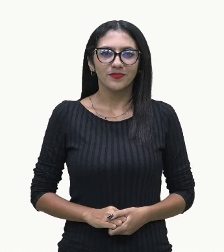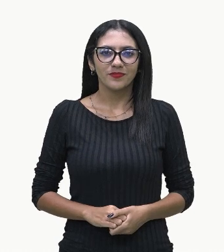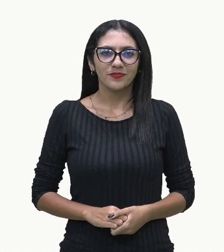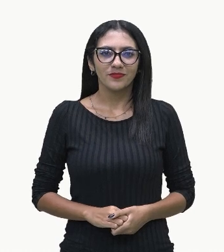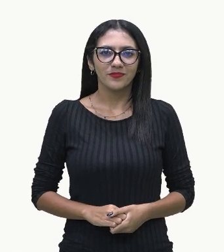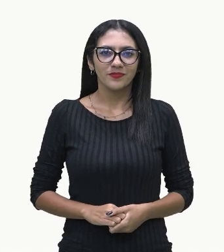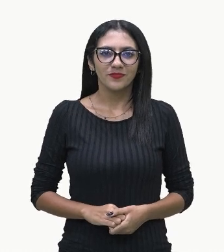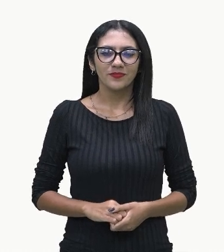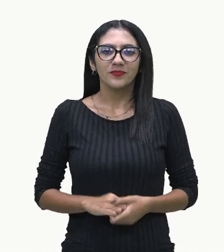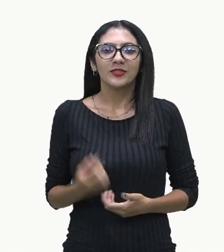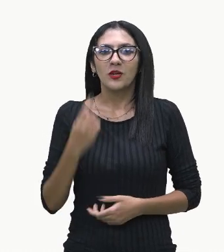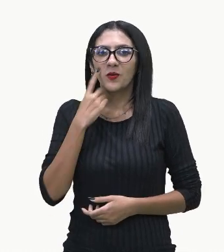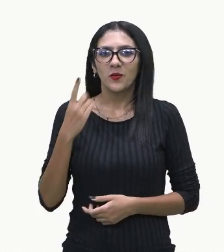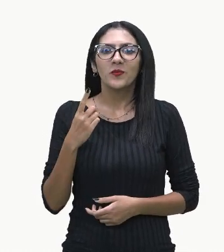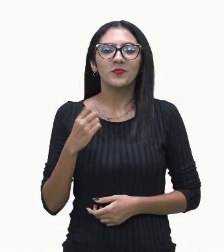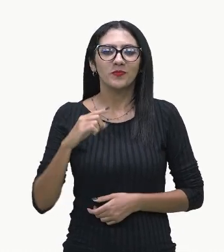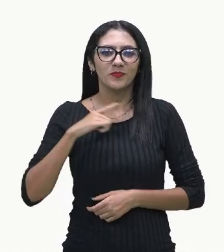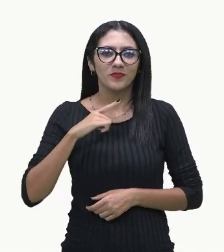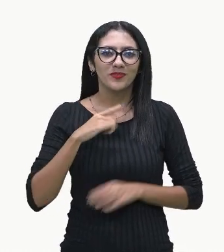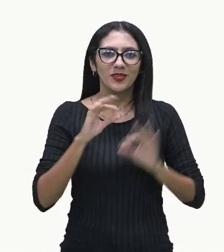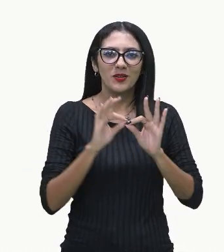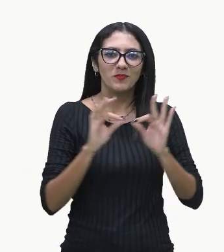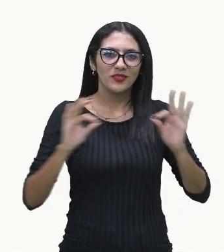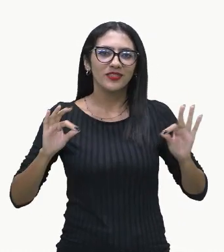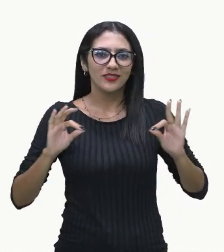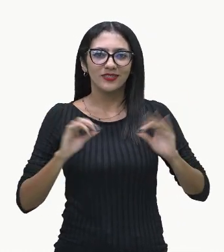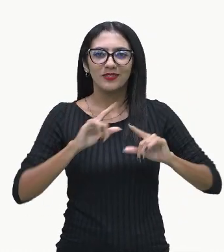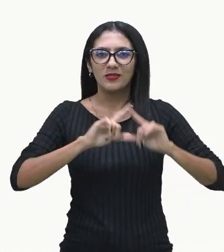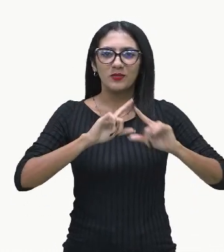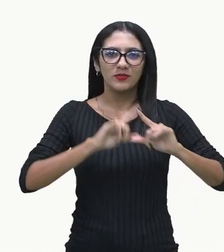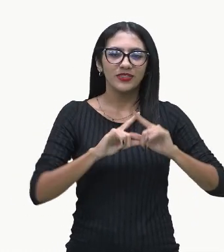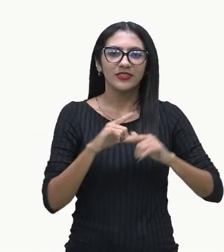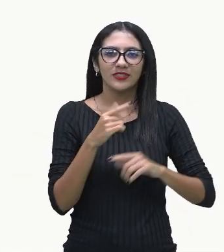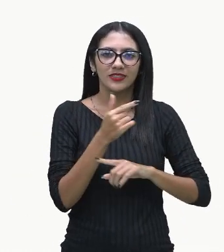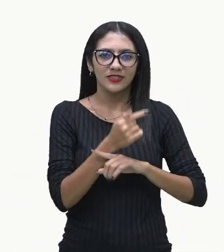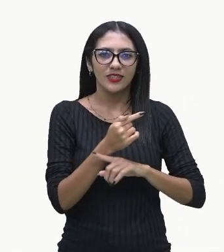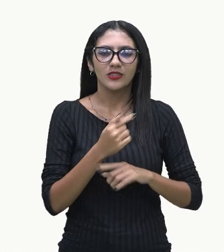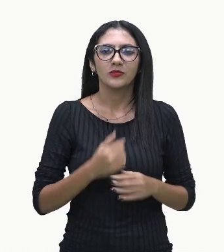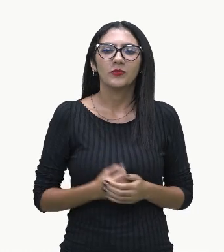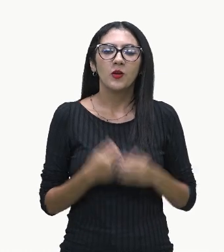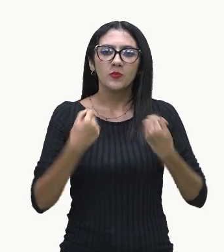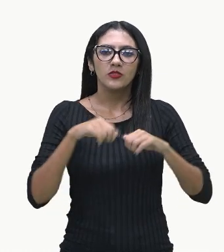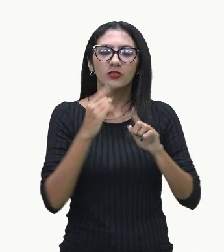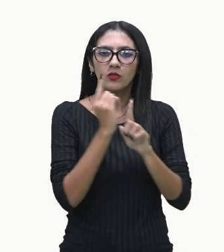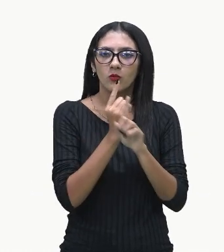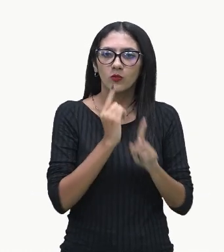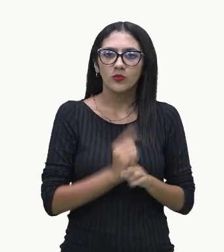é o valor de M e 2 é o valor de N. Determine o